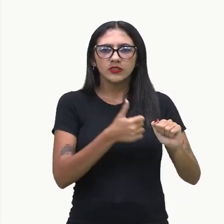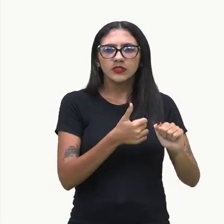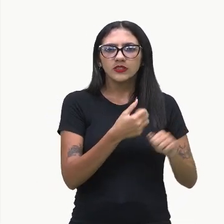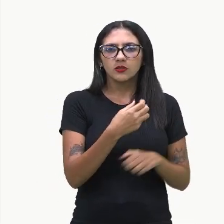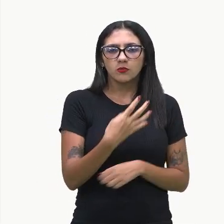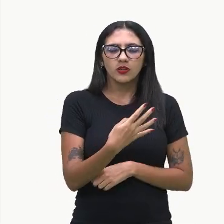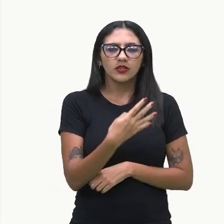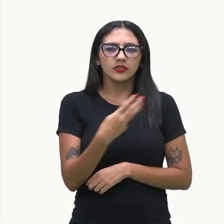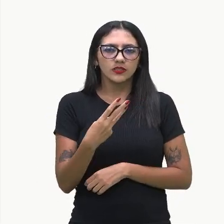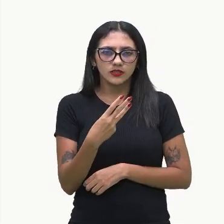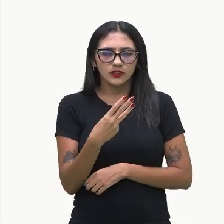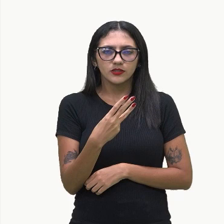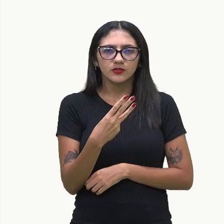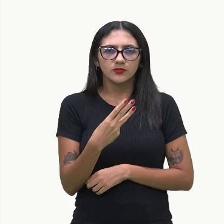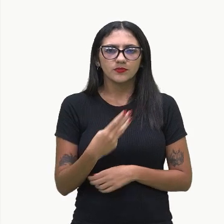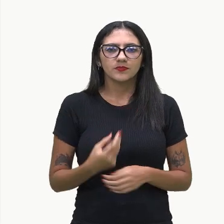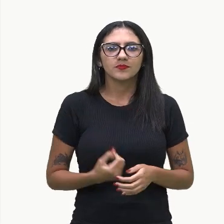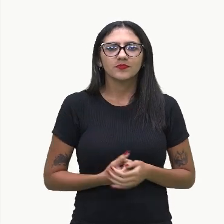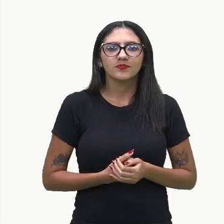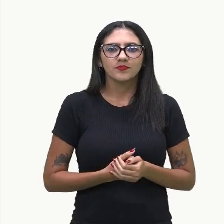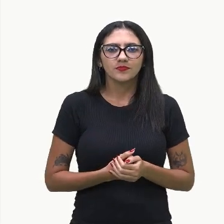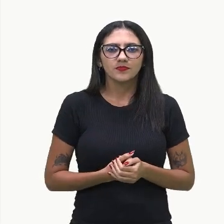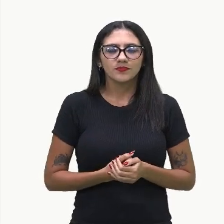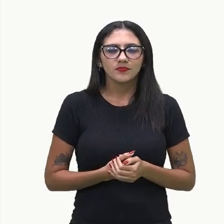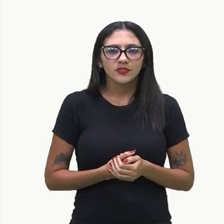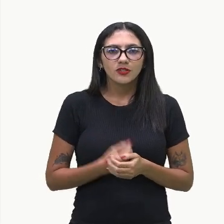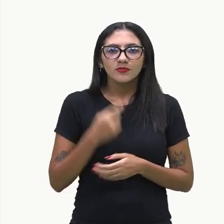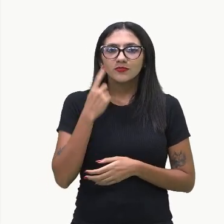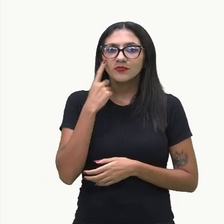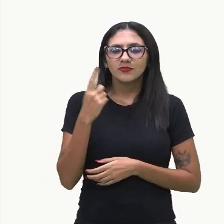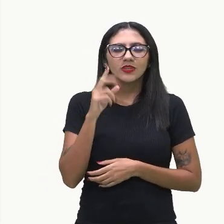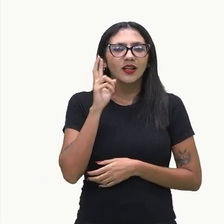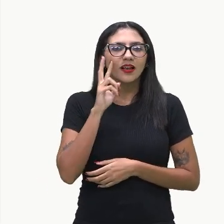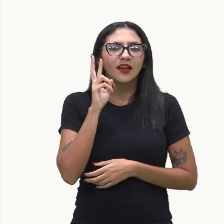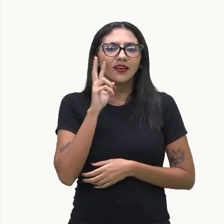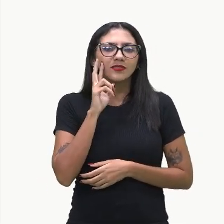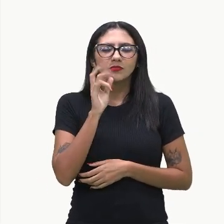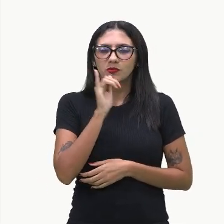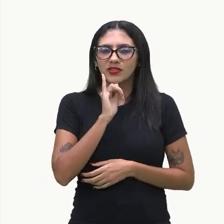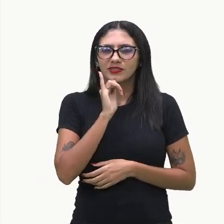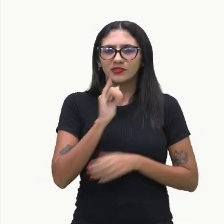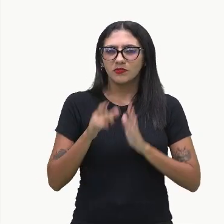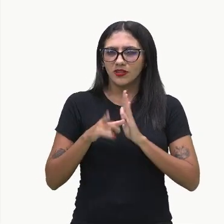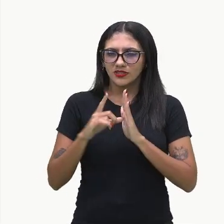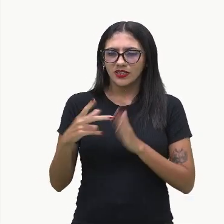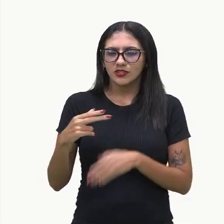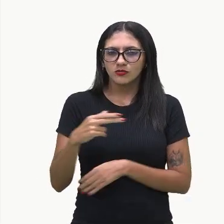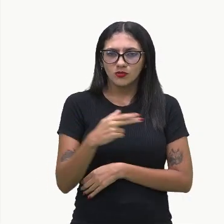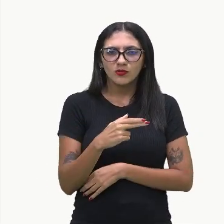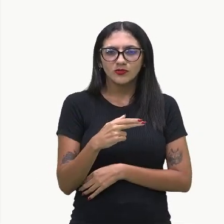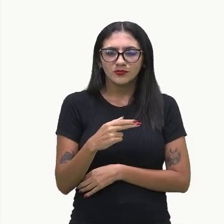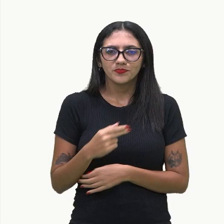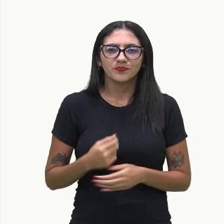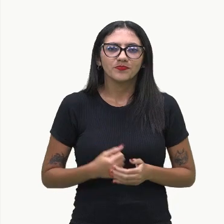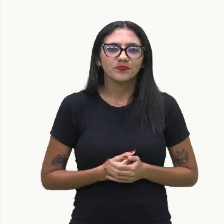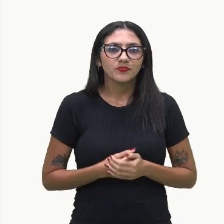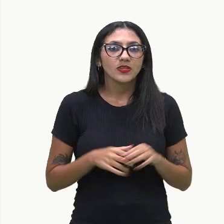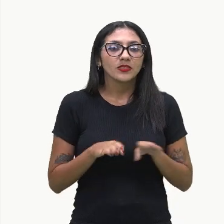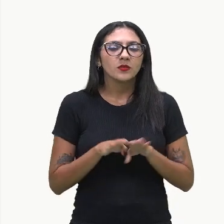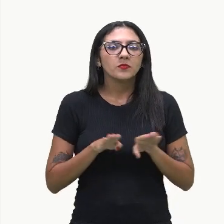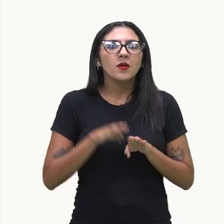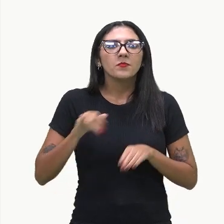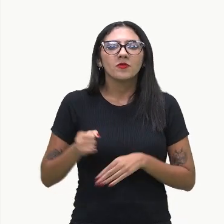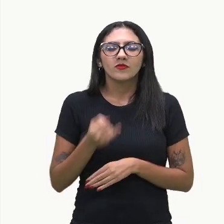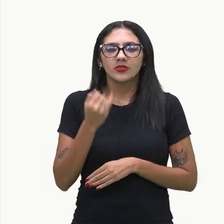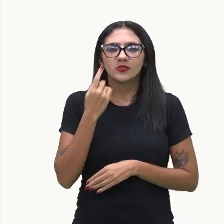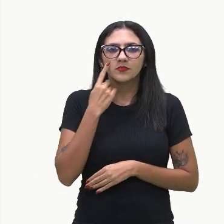143 graus também. Nós acabamos de ver o exemplo da tesoura, não é? E aproveitando aqui o ângulo C e